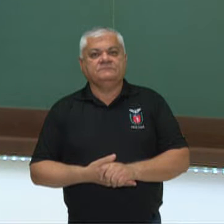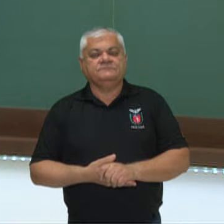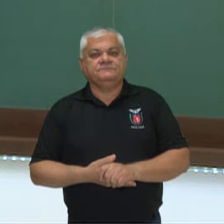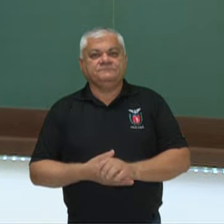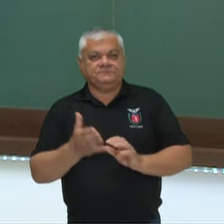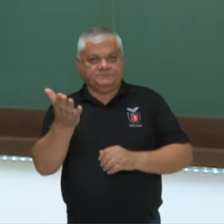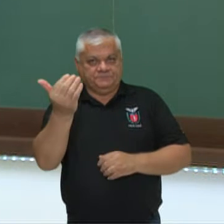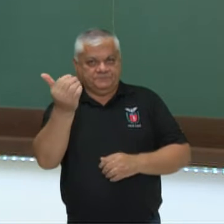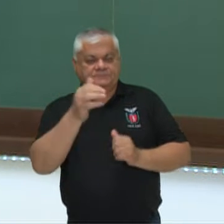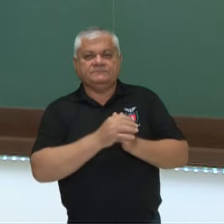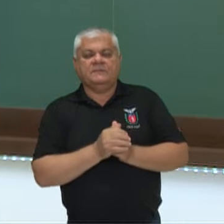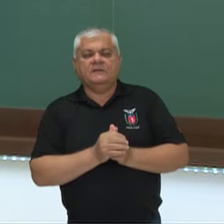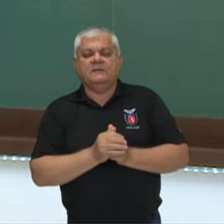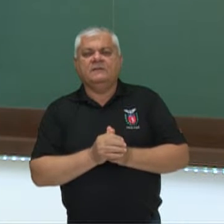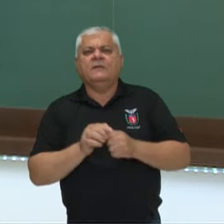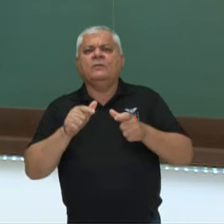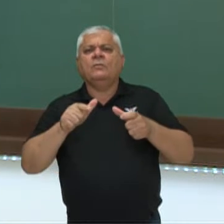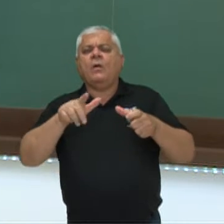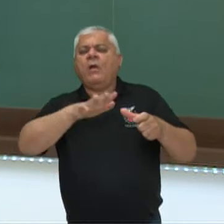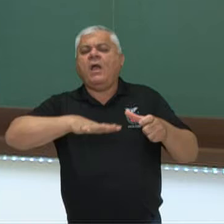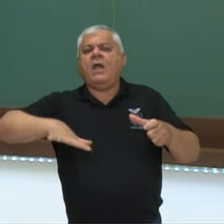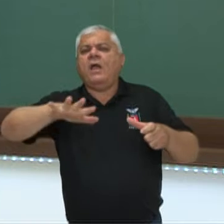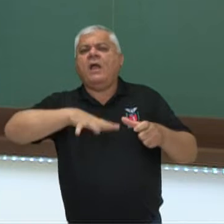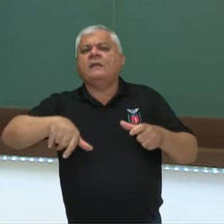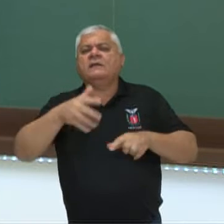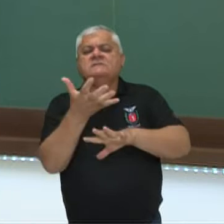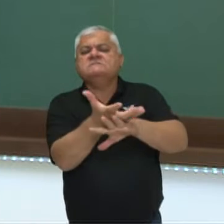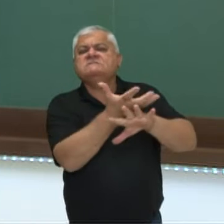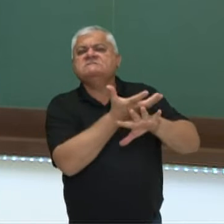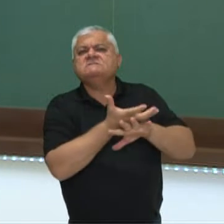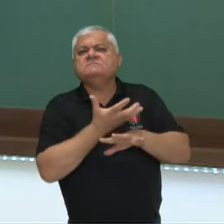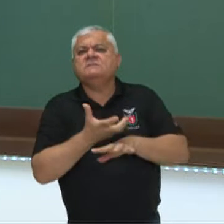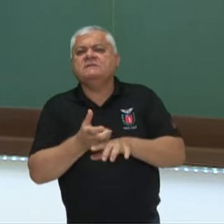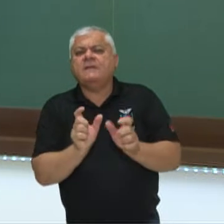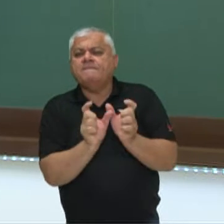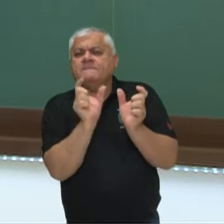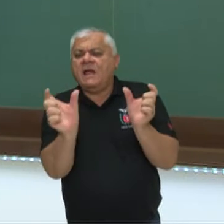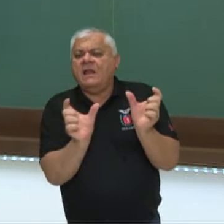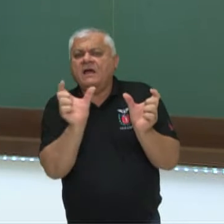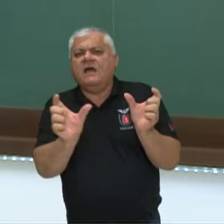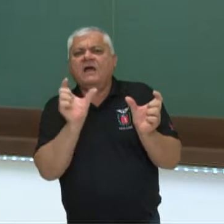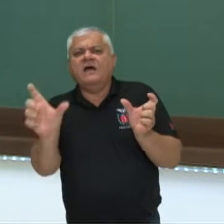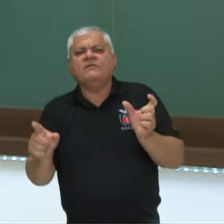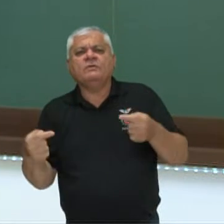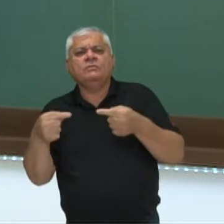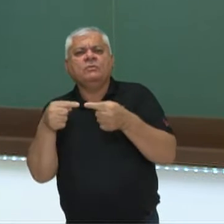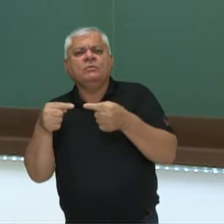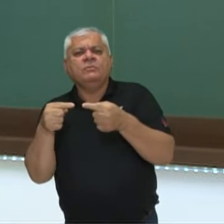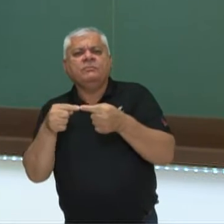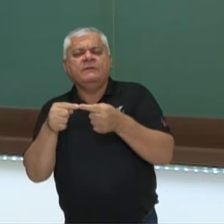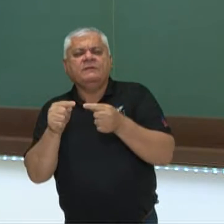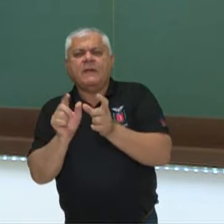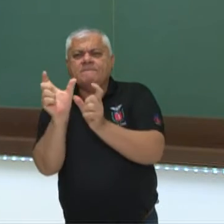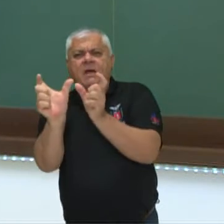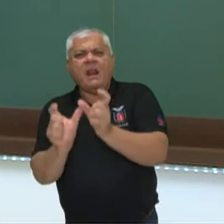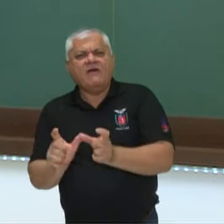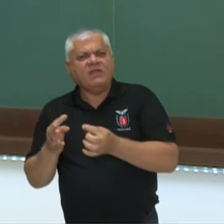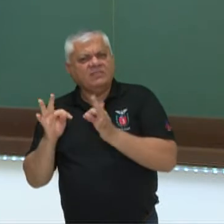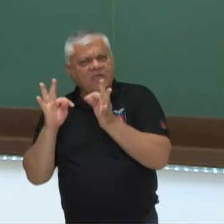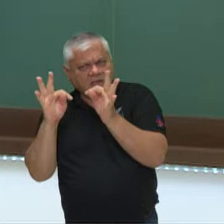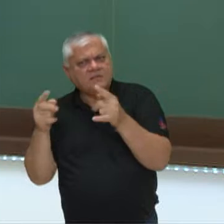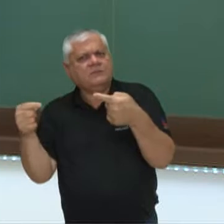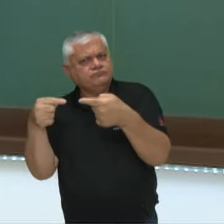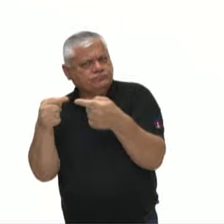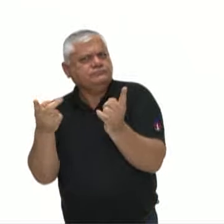Gente, de que área do conhecimento humano provém essas expressões vocabulares, né? Estes termos técnicos, né? Pois